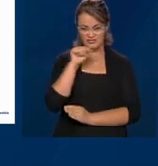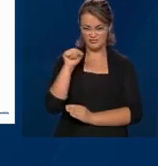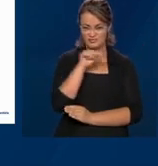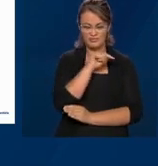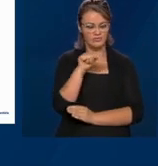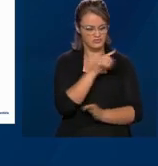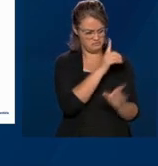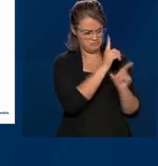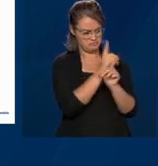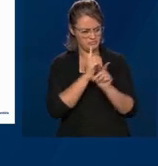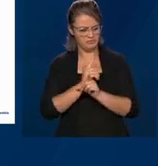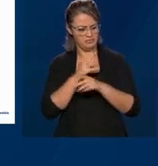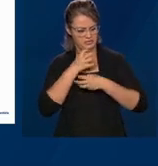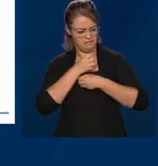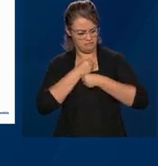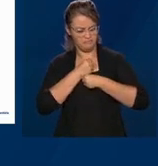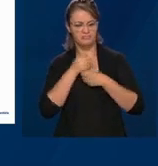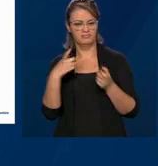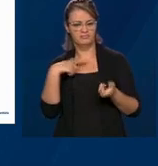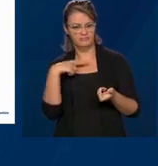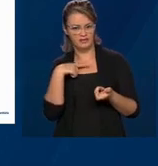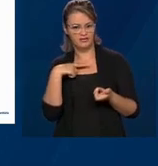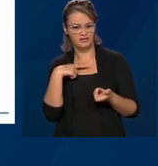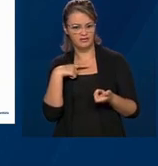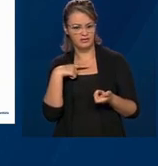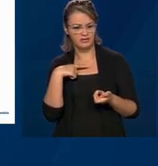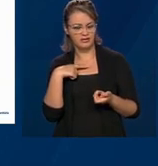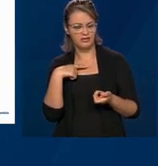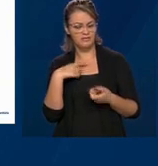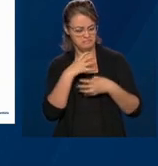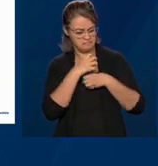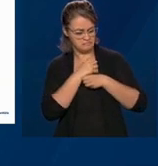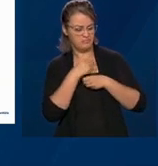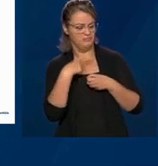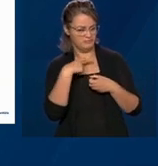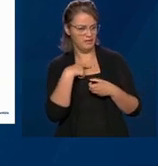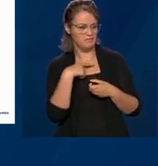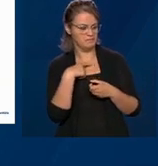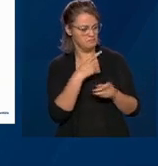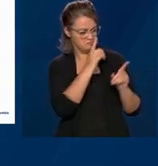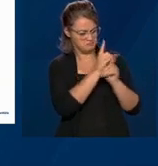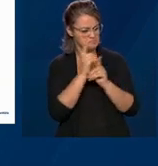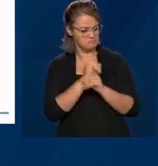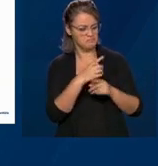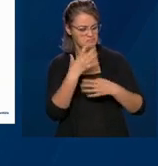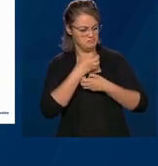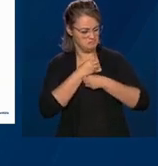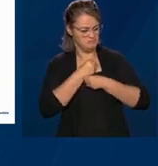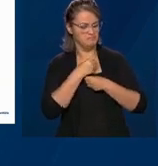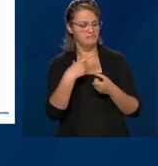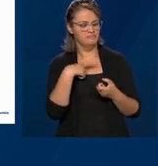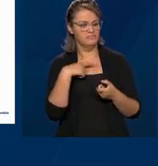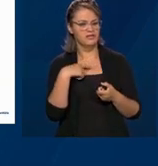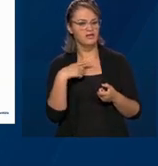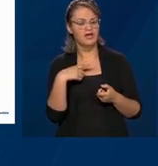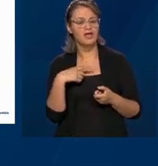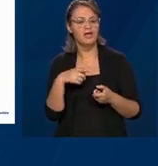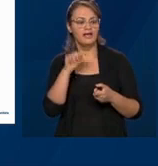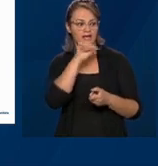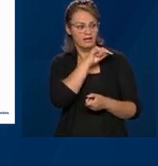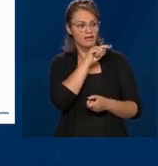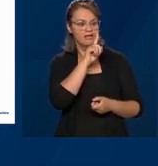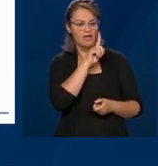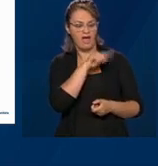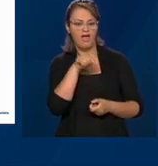observados resultados de imunogenicidade humoral, anticorpos foram gerados, e aí num grau